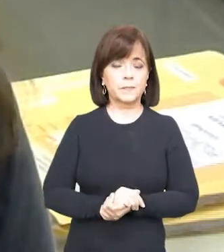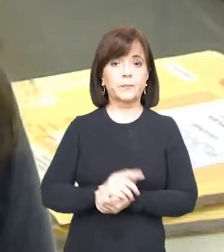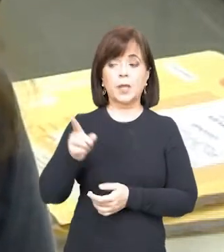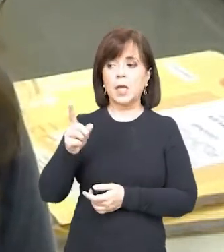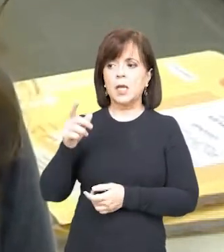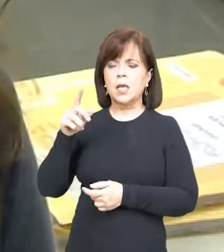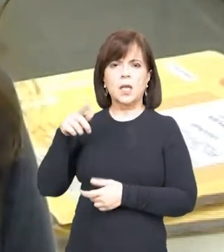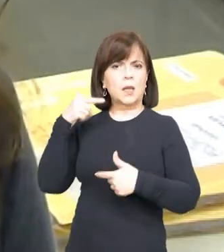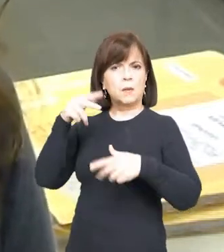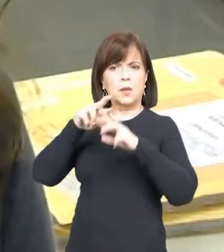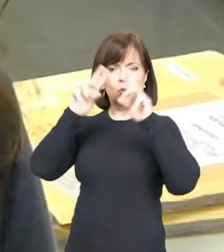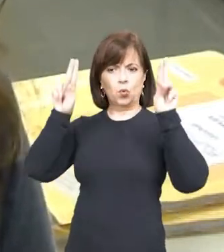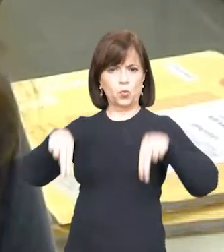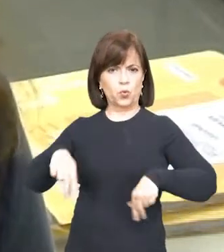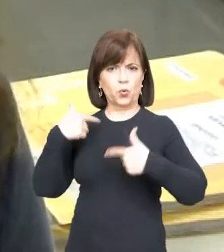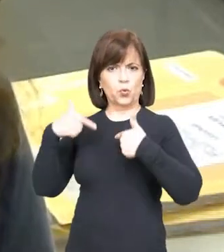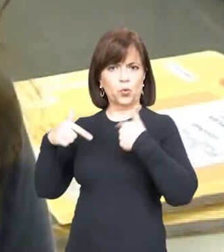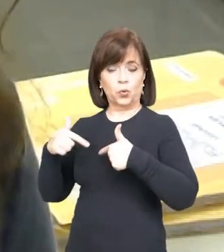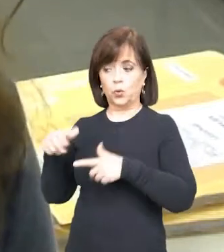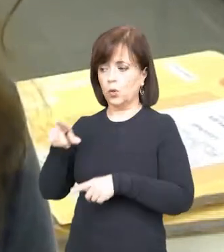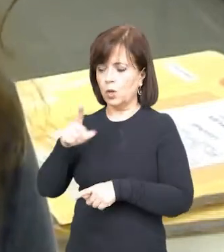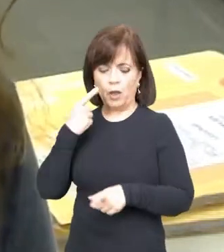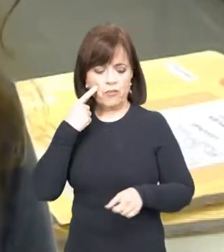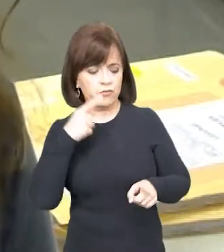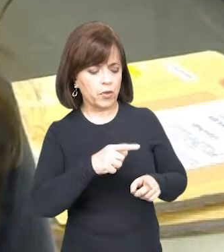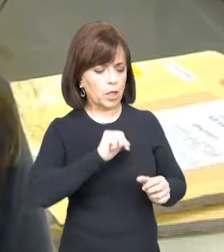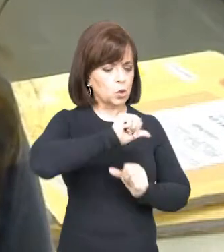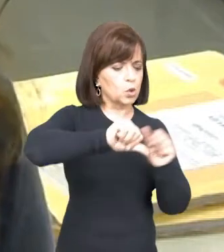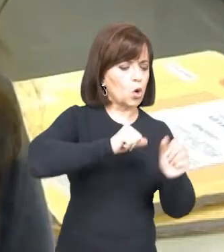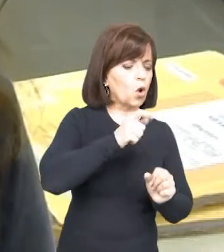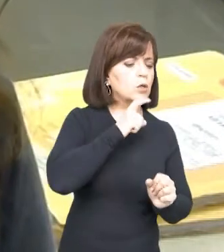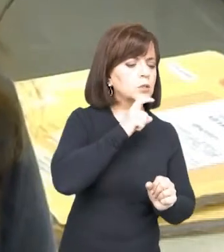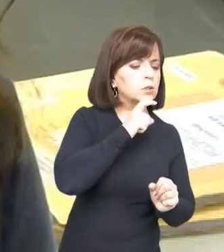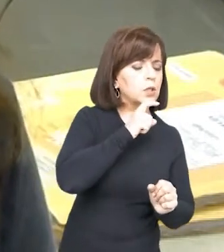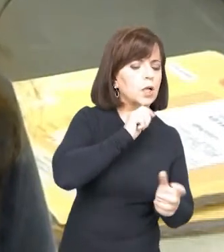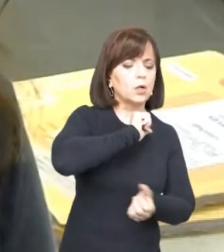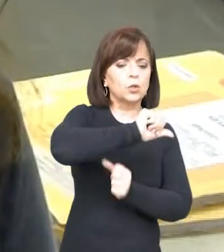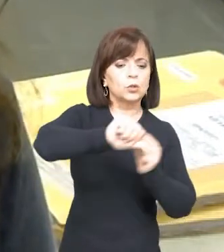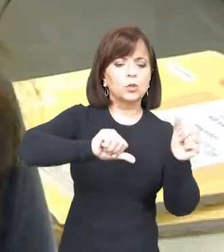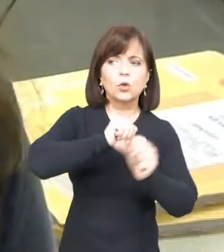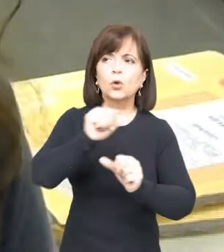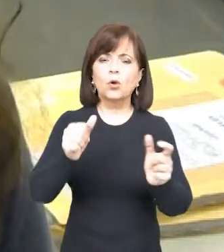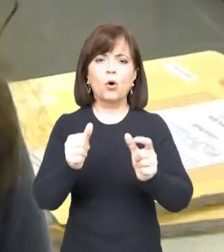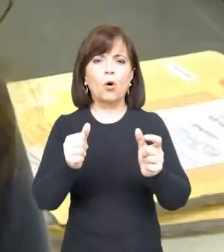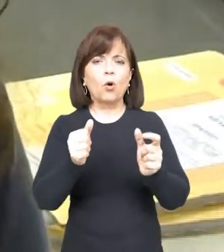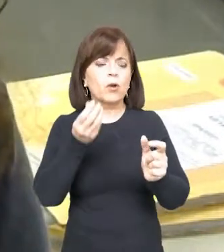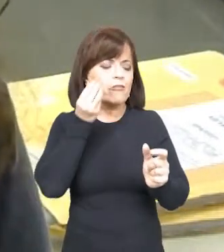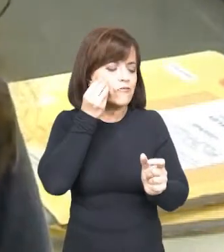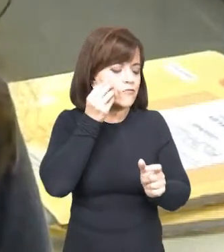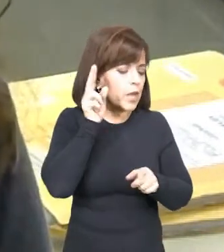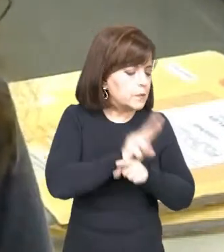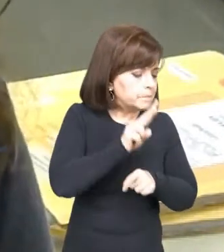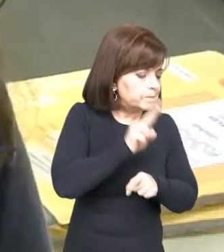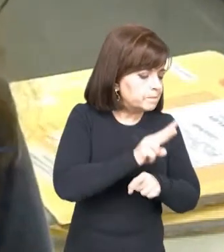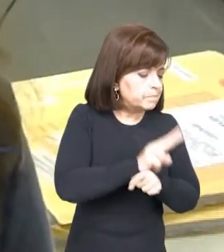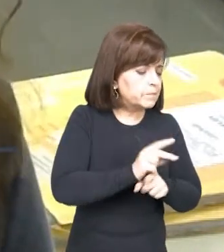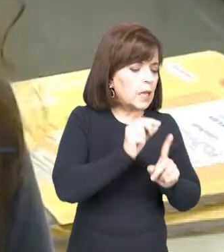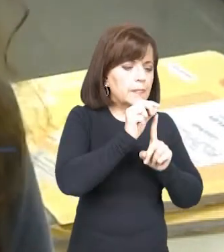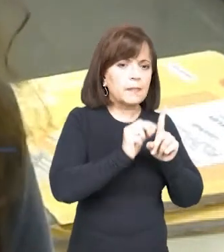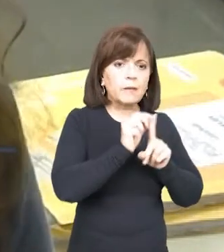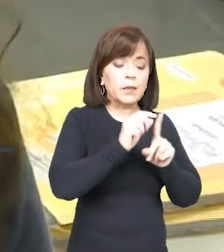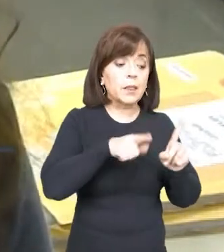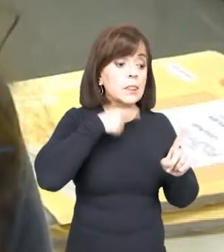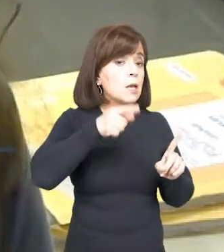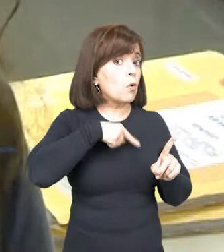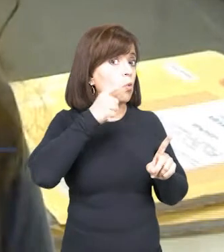ali, verifique que mesmo trocando gelo, trocando gelox, tentando monitorar essa temperatura, ele